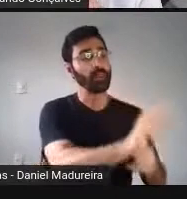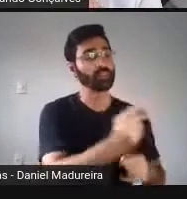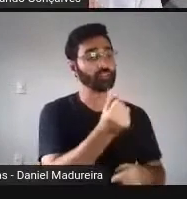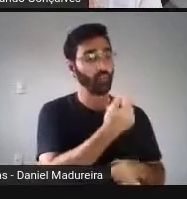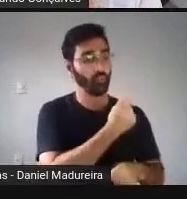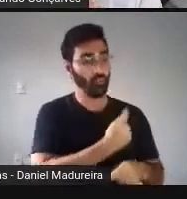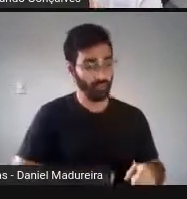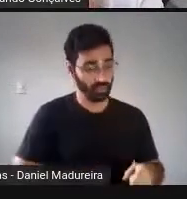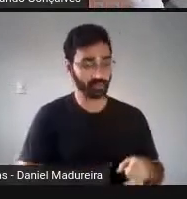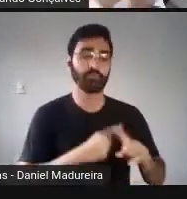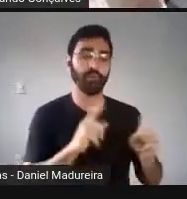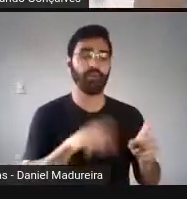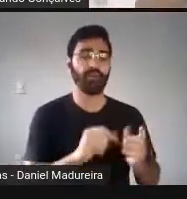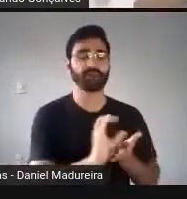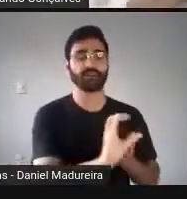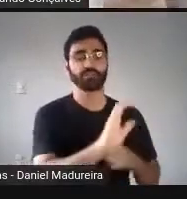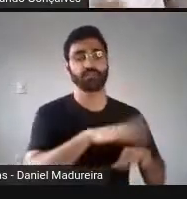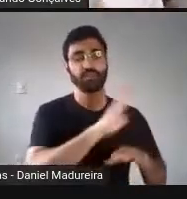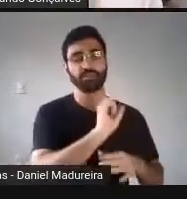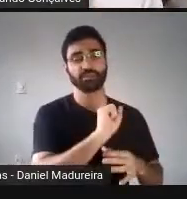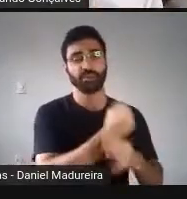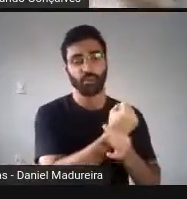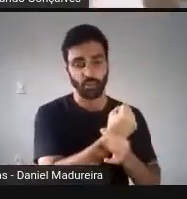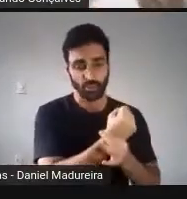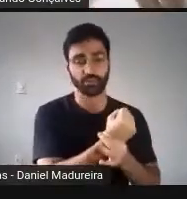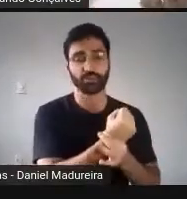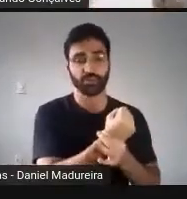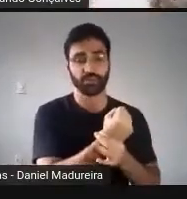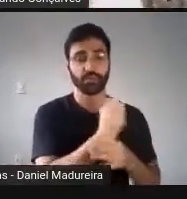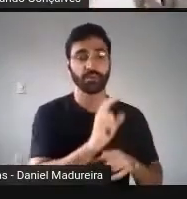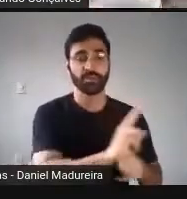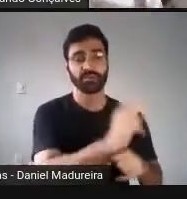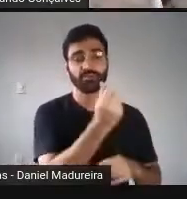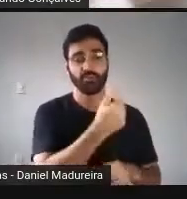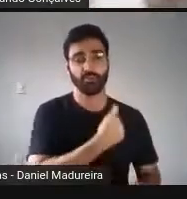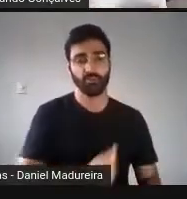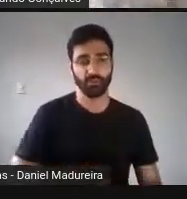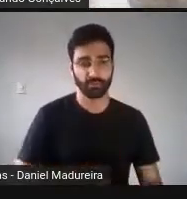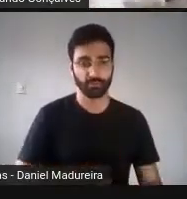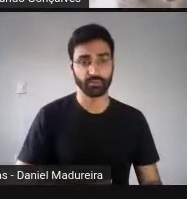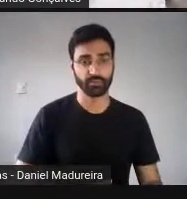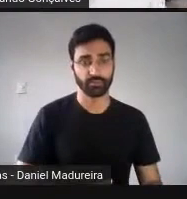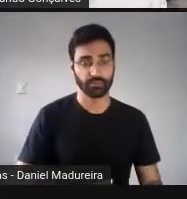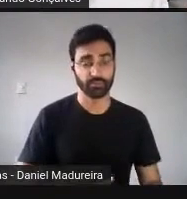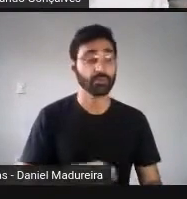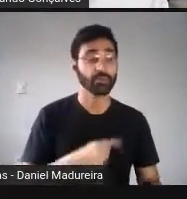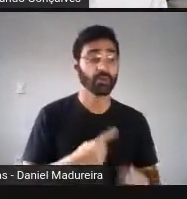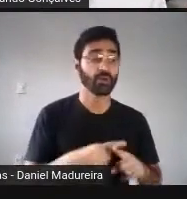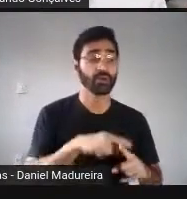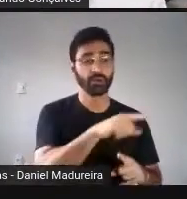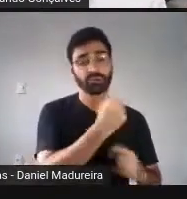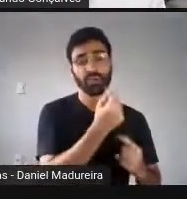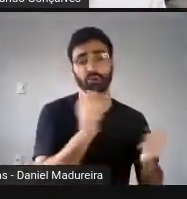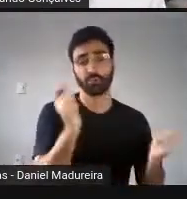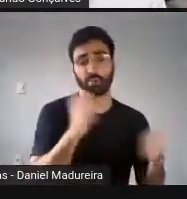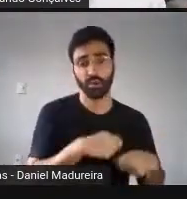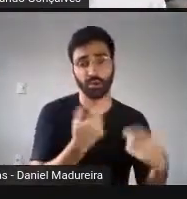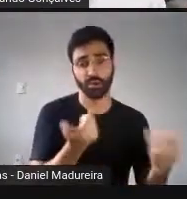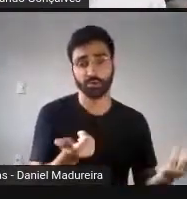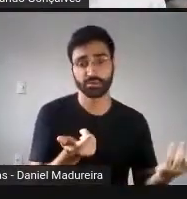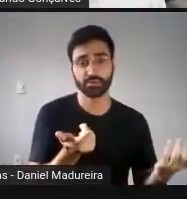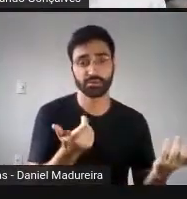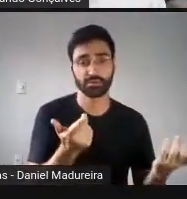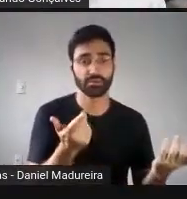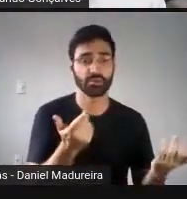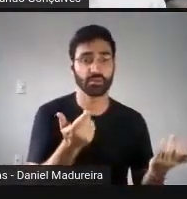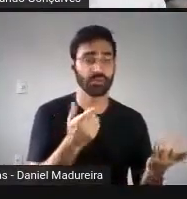investimento mais seguro hoje é você emprestar dinheiro para o governo, que de fato quem detém a máquina para emitir dinheiro aí, tá bom? Tem as